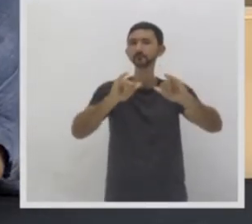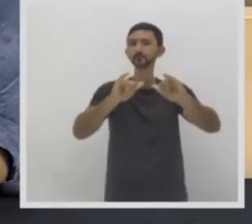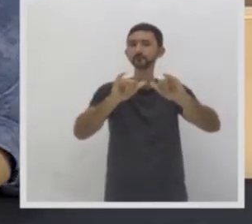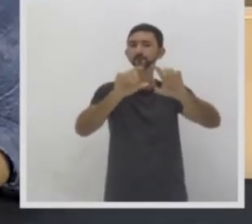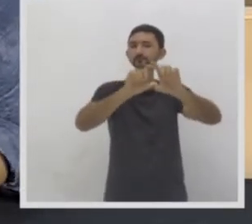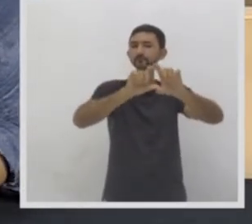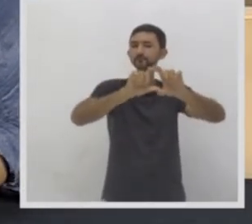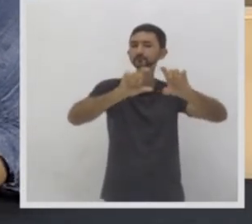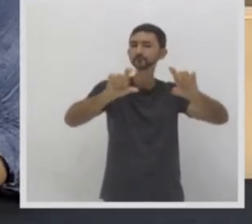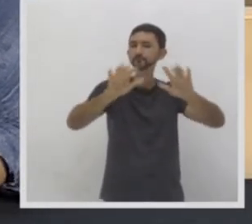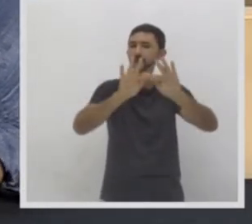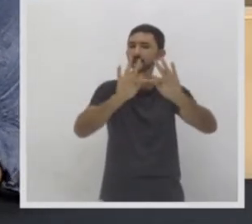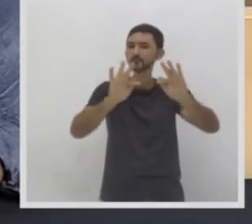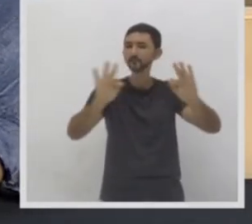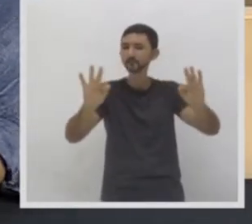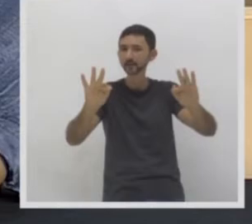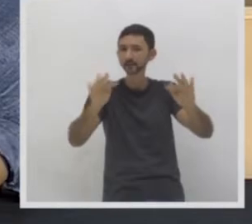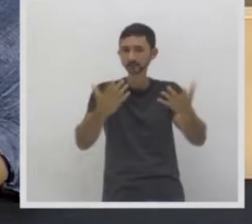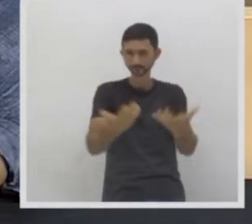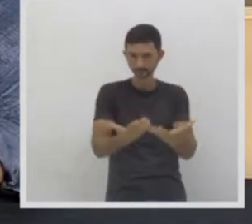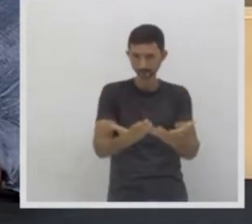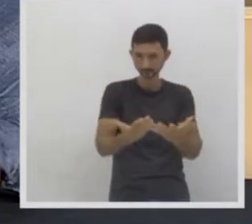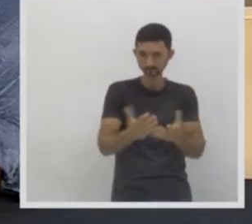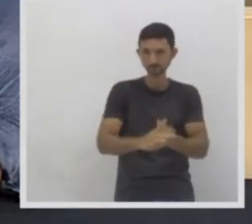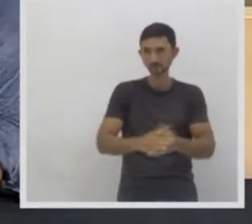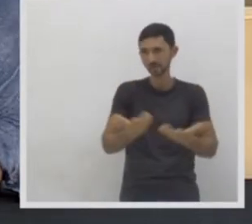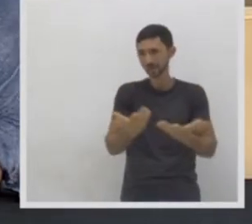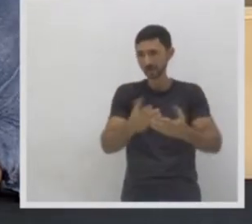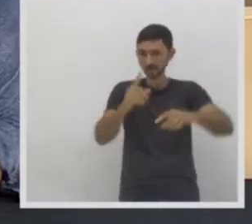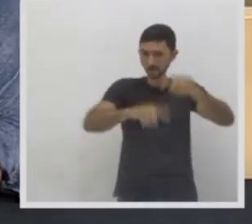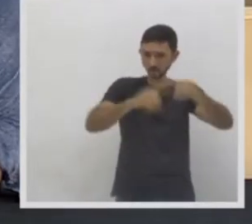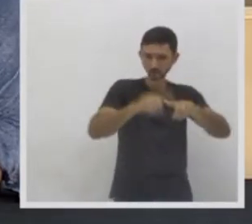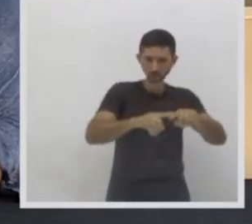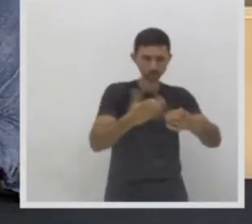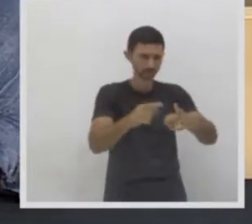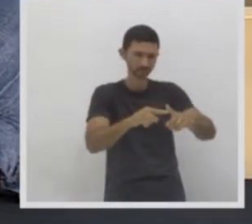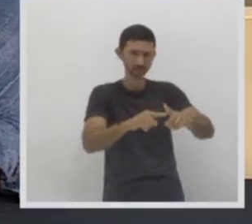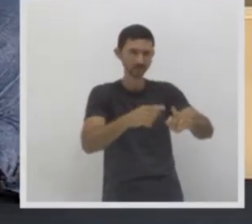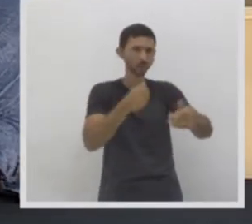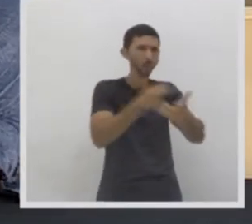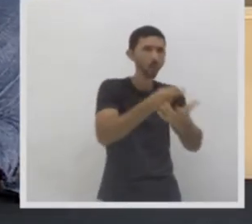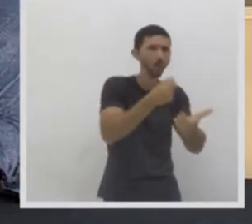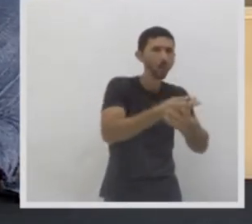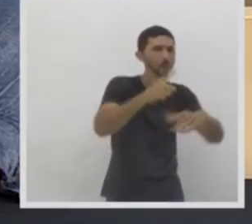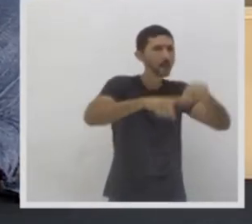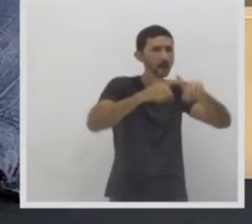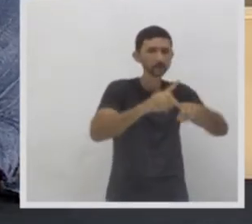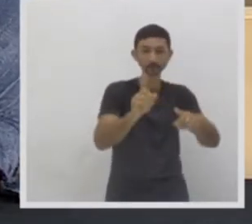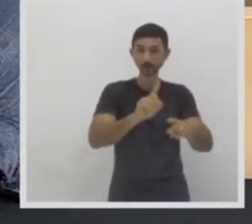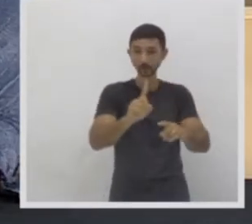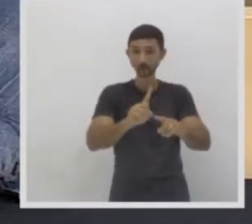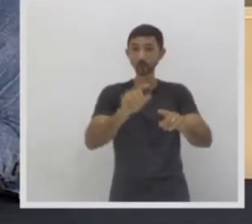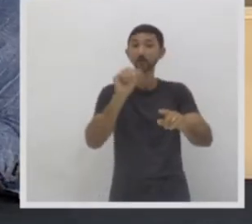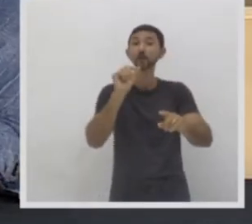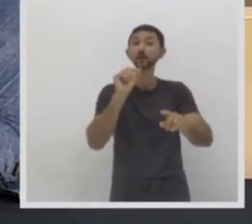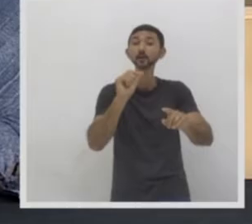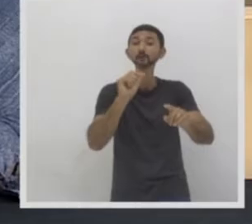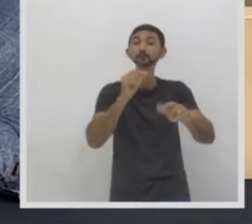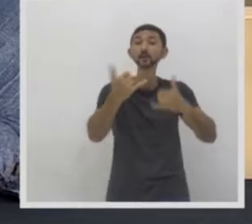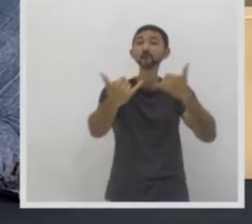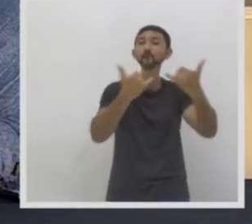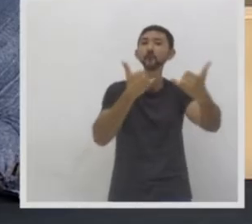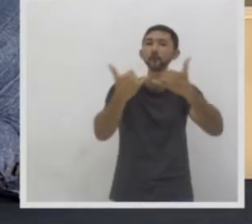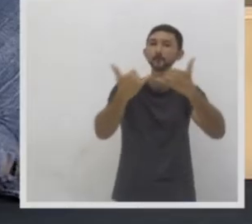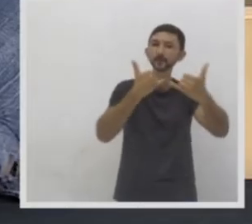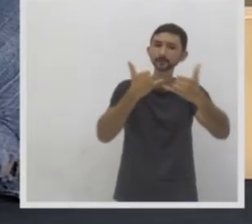sempre isso vai ser algo físico, como você comprar um brinquedo ou comprar um caderno. O produto aí é a informação